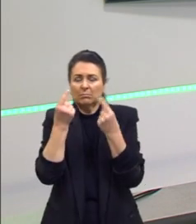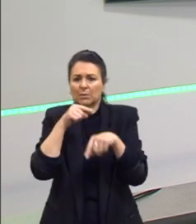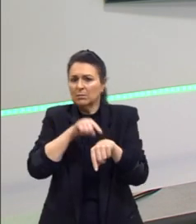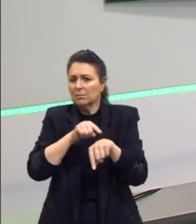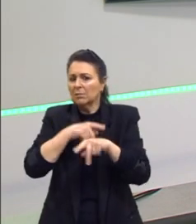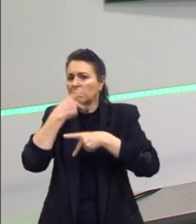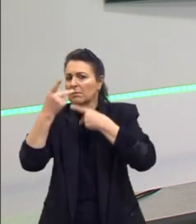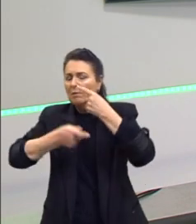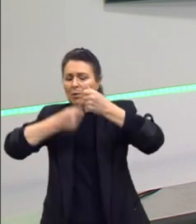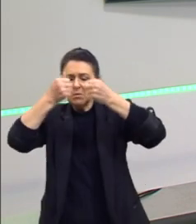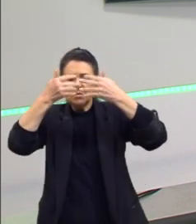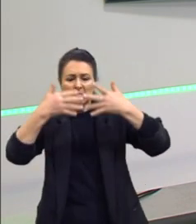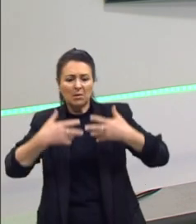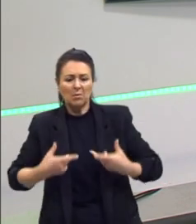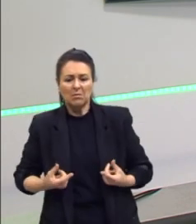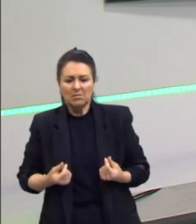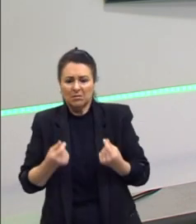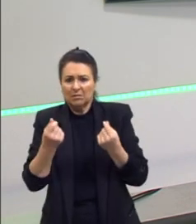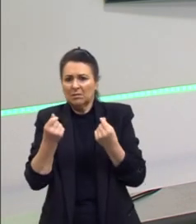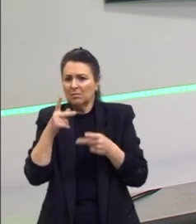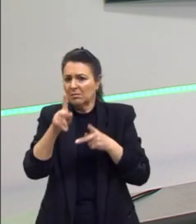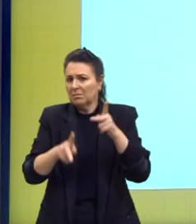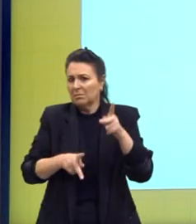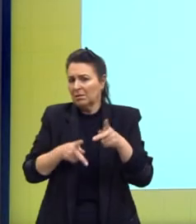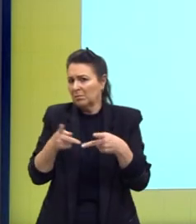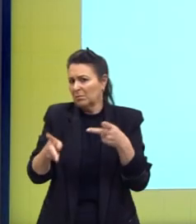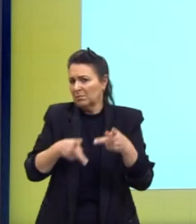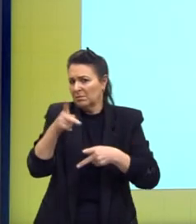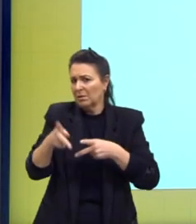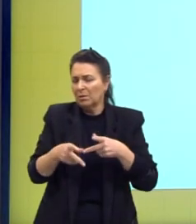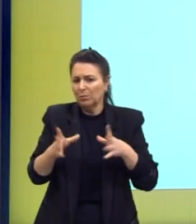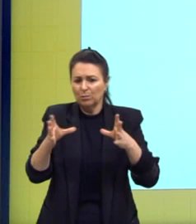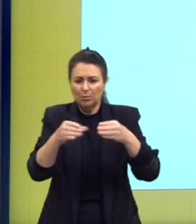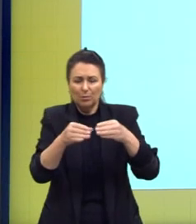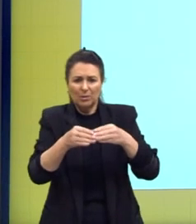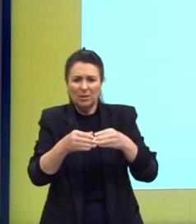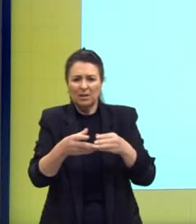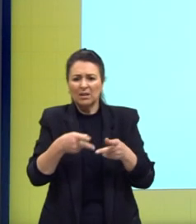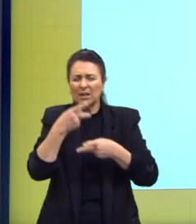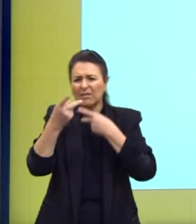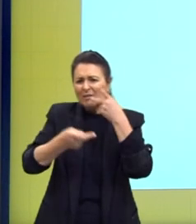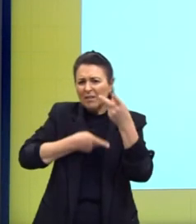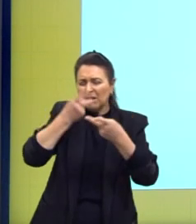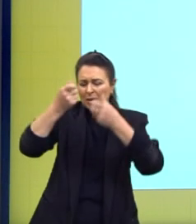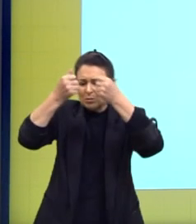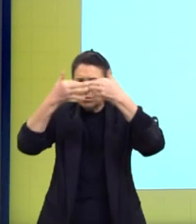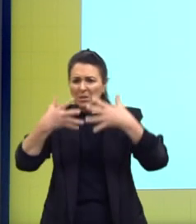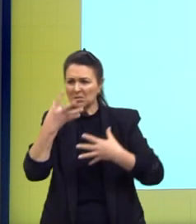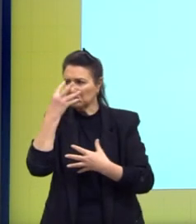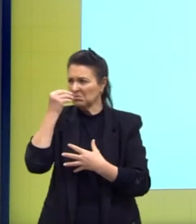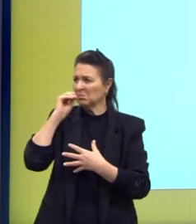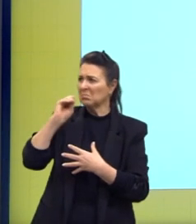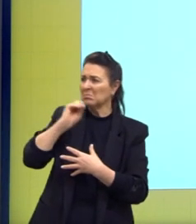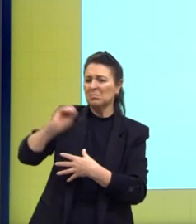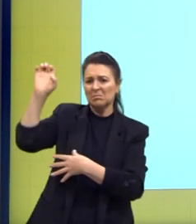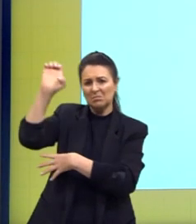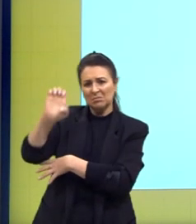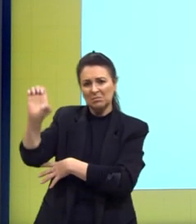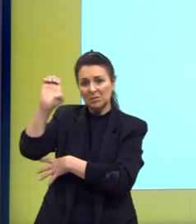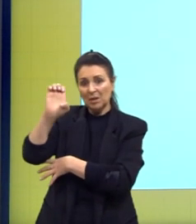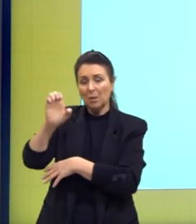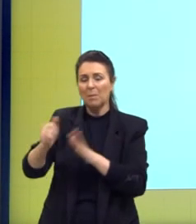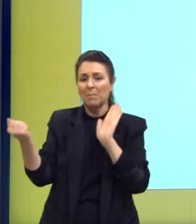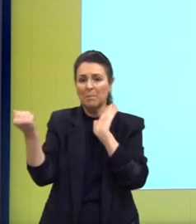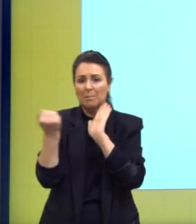nenhum momento ele falou né da riqueza desses povos ele tá falando desse desprezo das indiferença dos europeus que é uma marca do